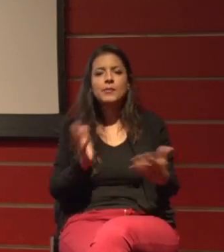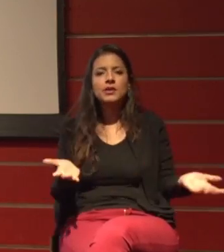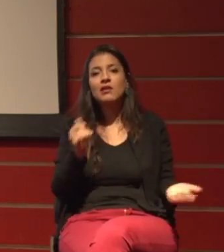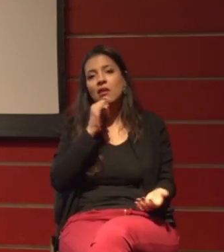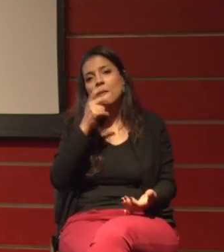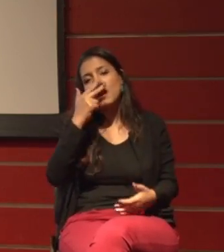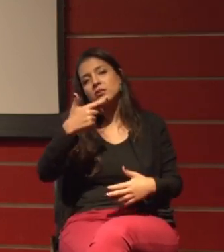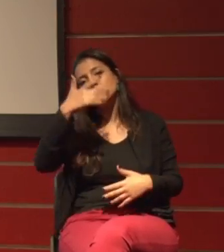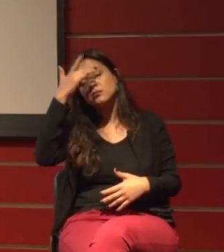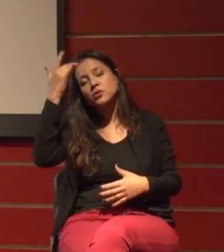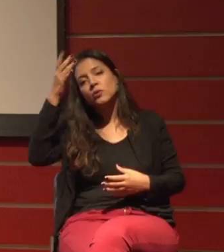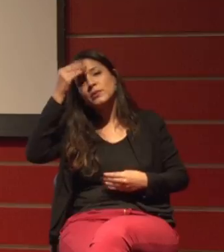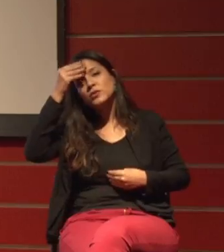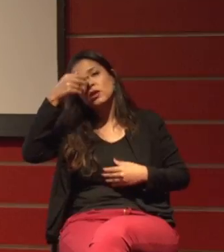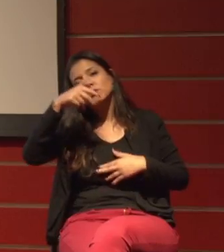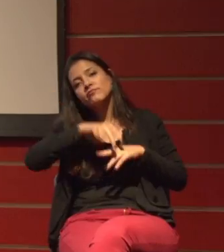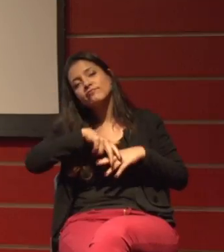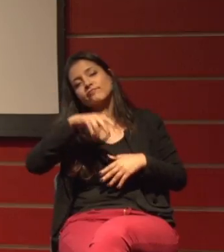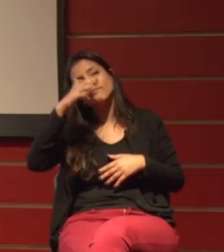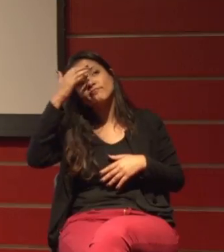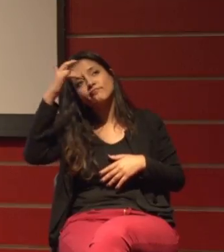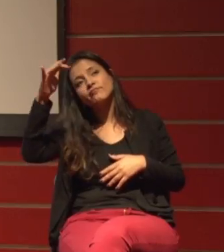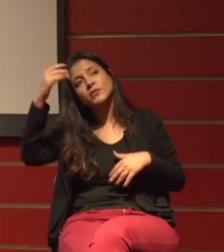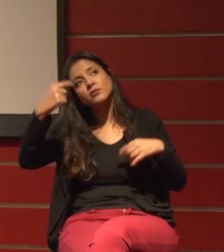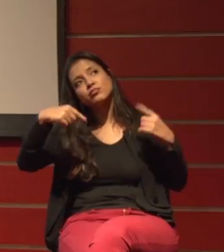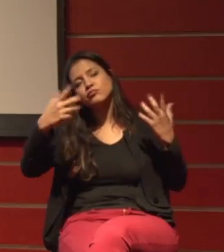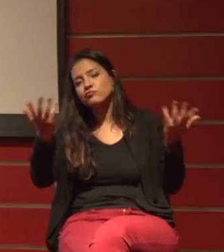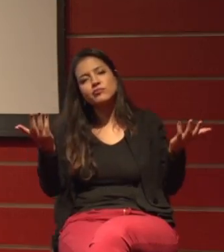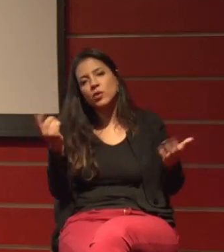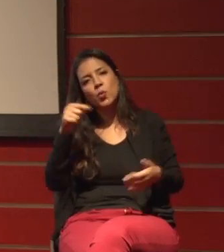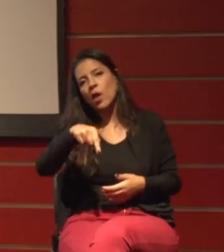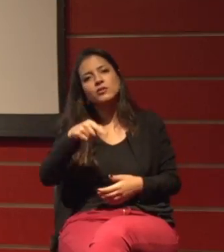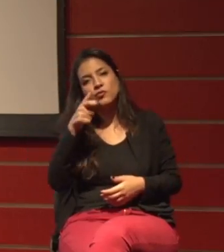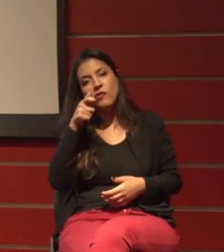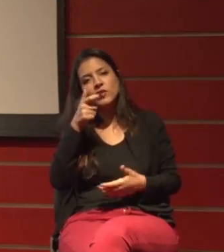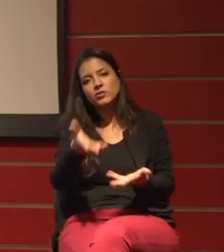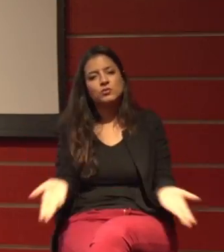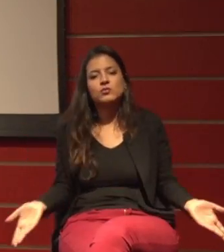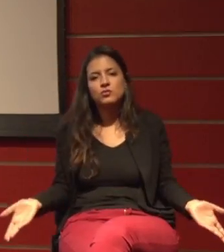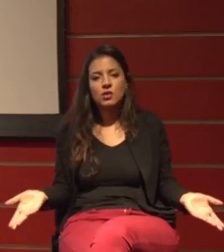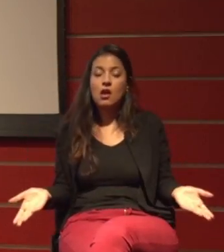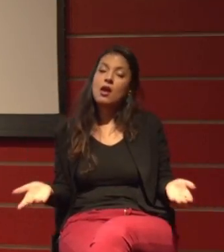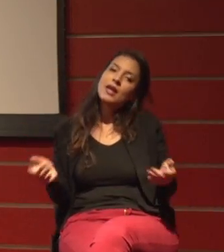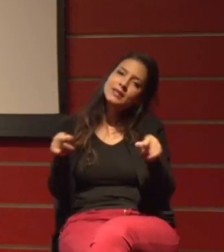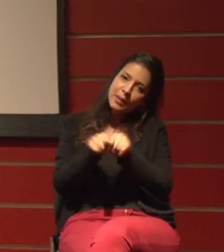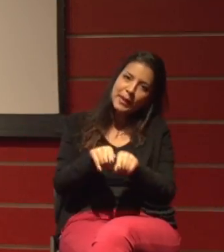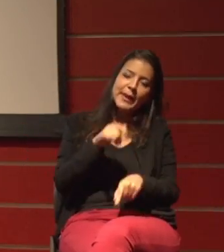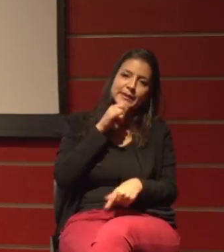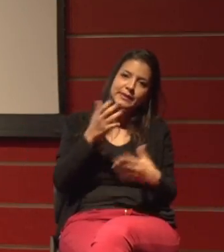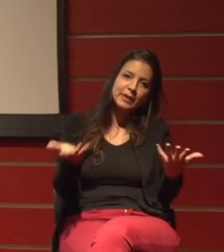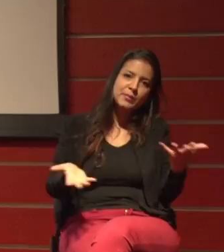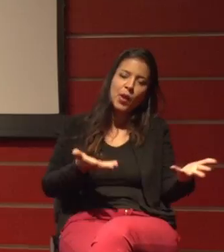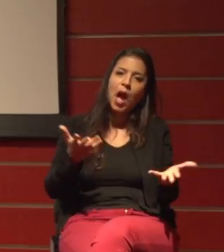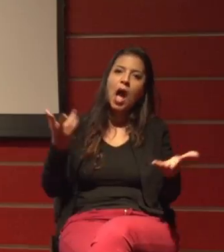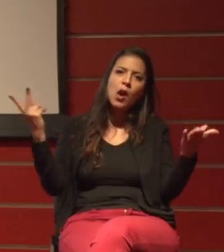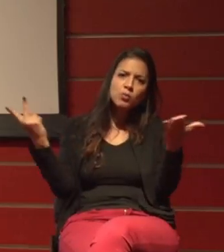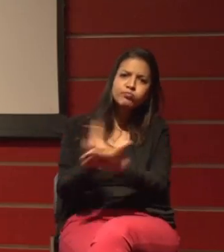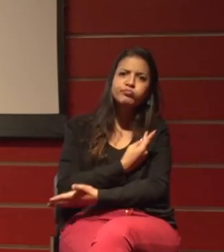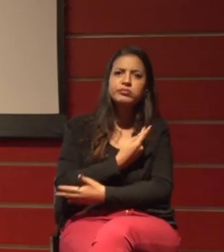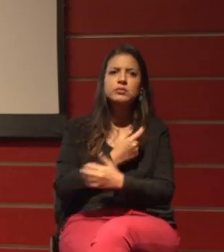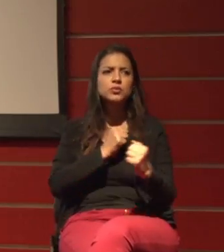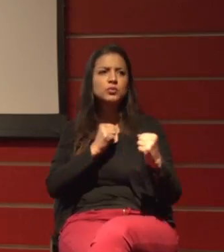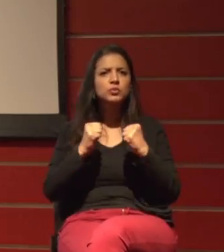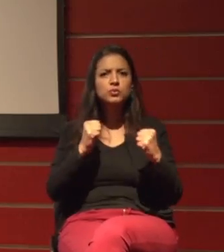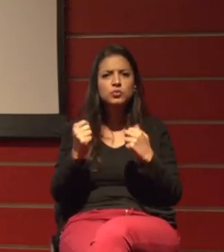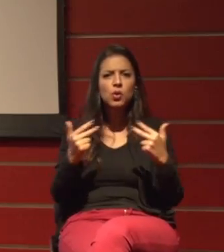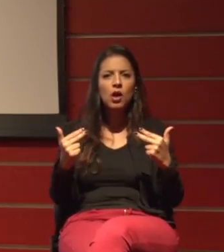filosofando porque não é aquilo que o público tá indo lá para ver né ao mesmo tempo não vai colocar desastre e luta Bá B